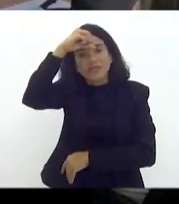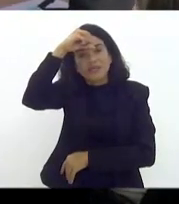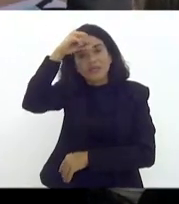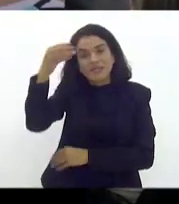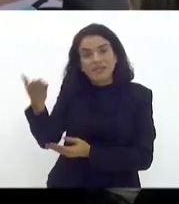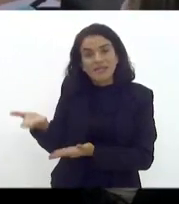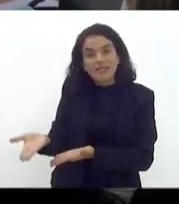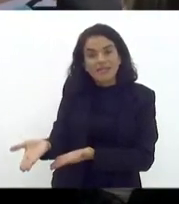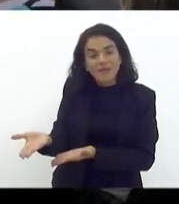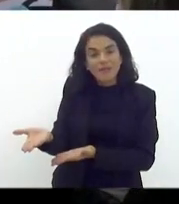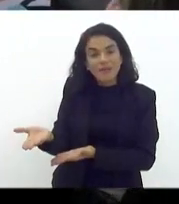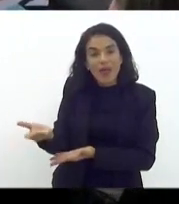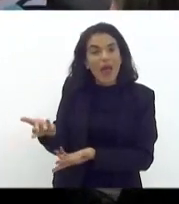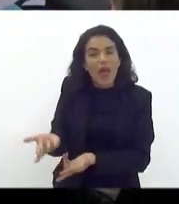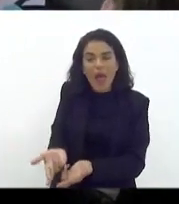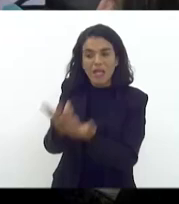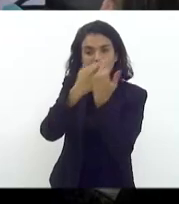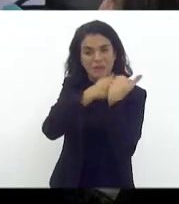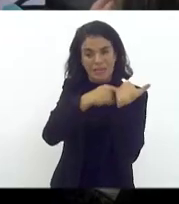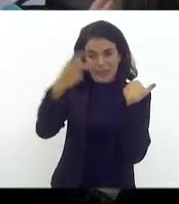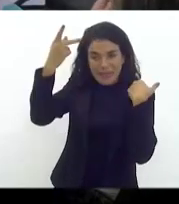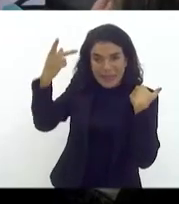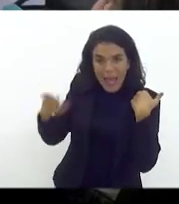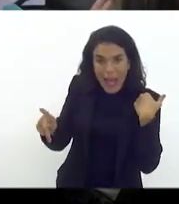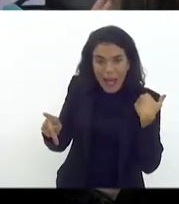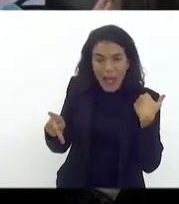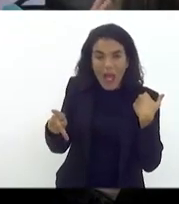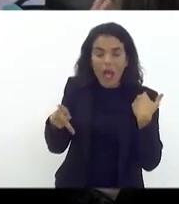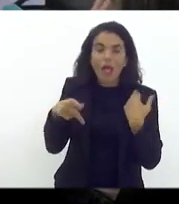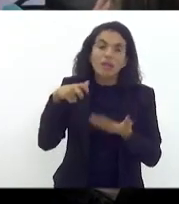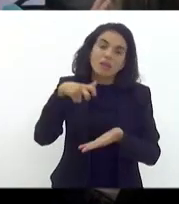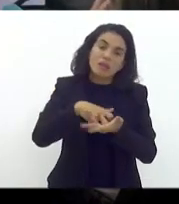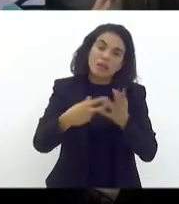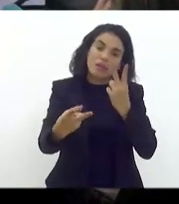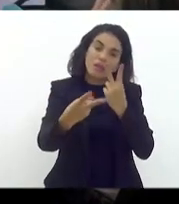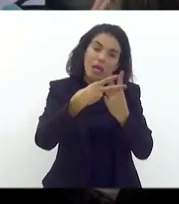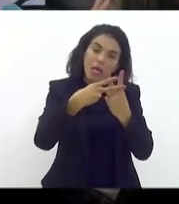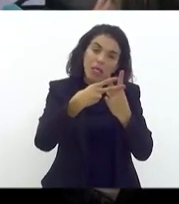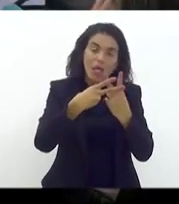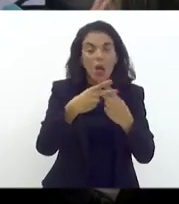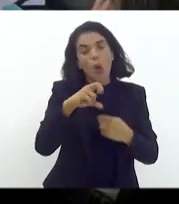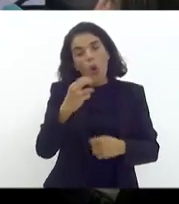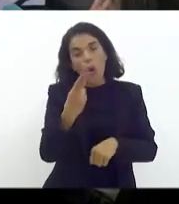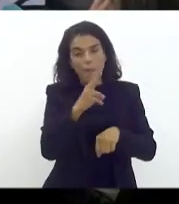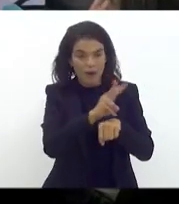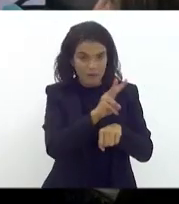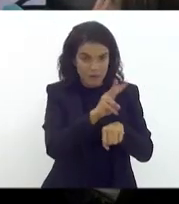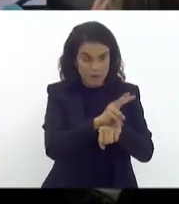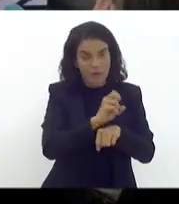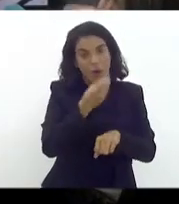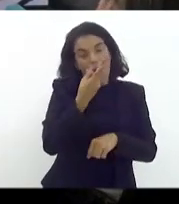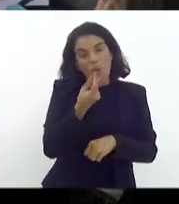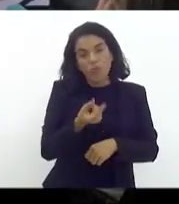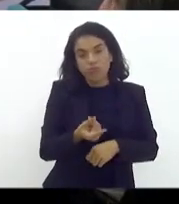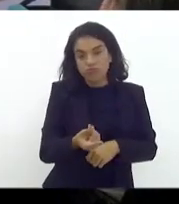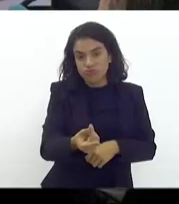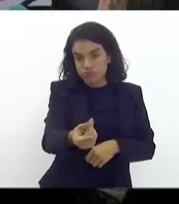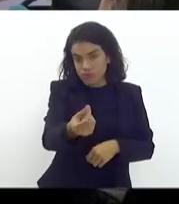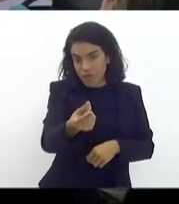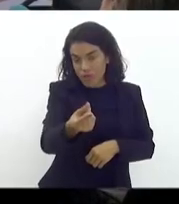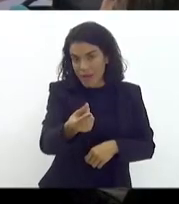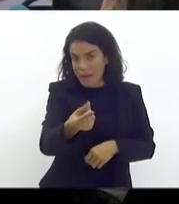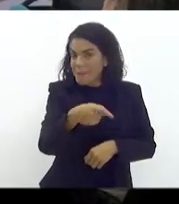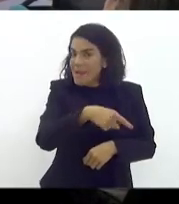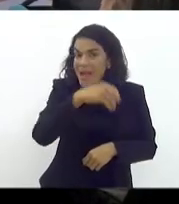ela está sendo responsabilizada e cumprido muitas vezes uma pena seja preventiva enquanto inocente